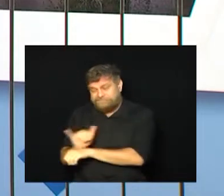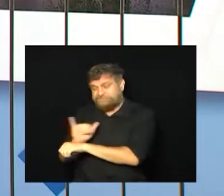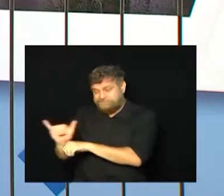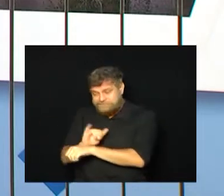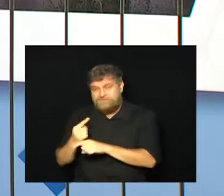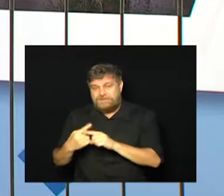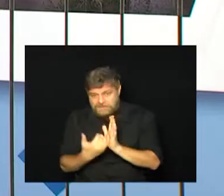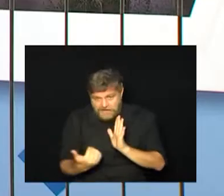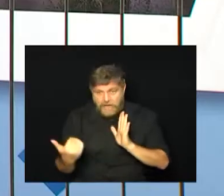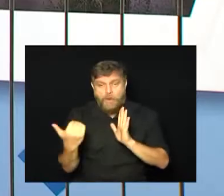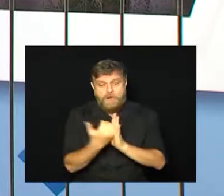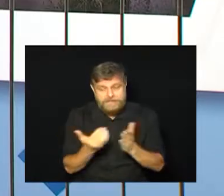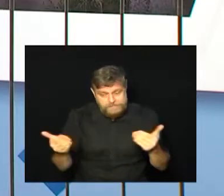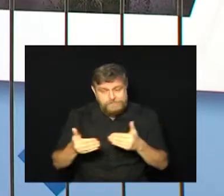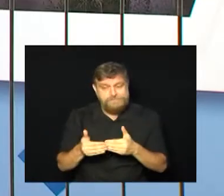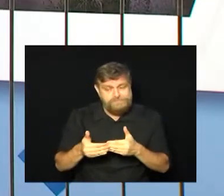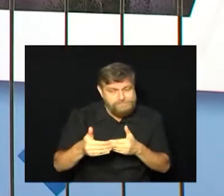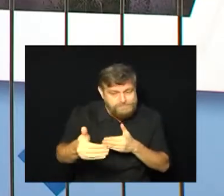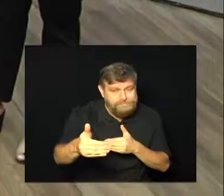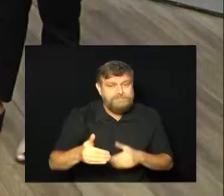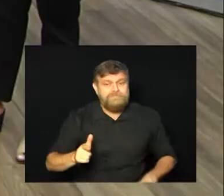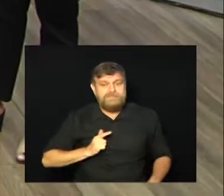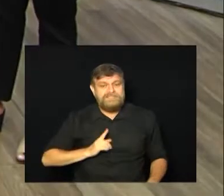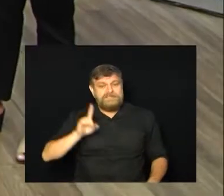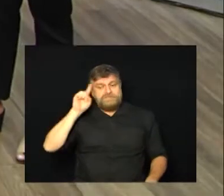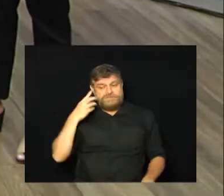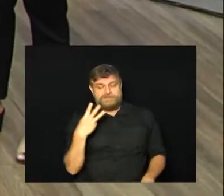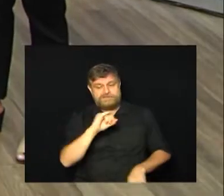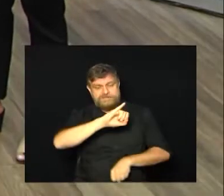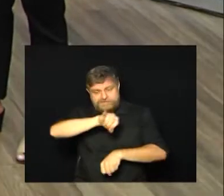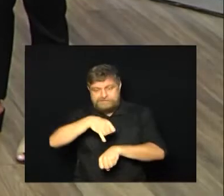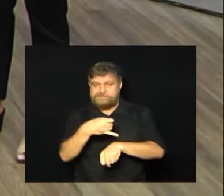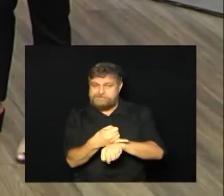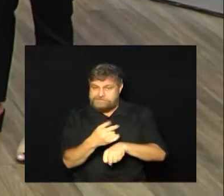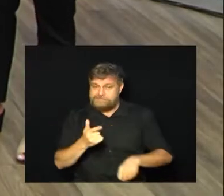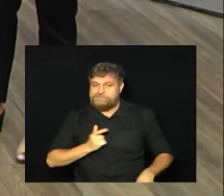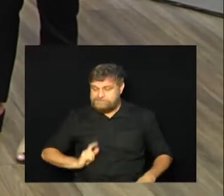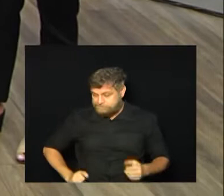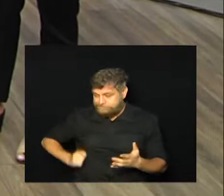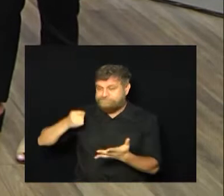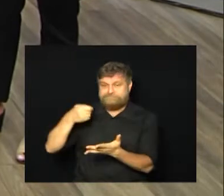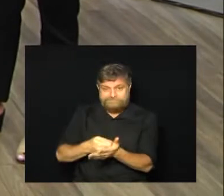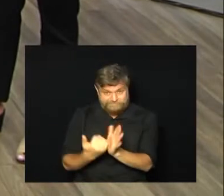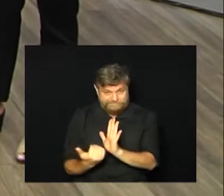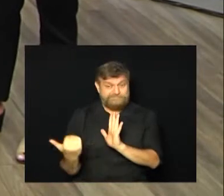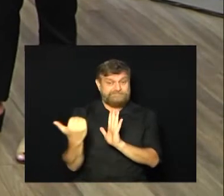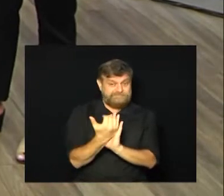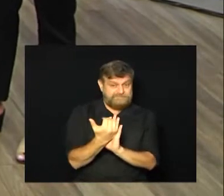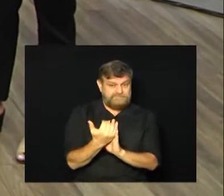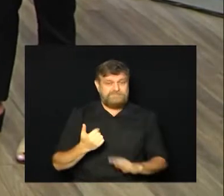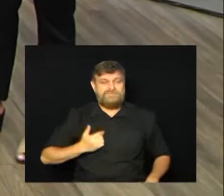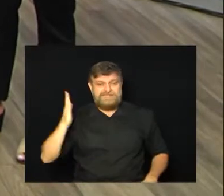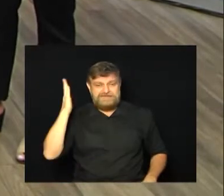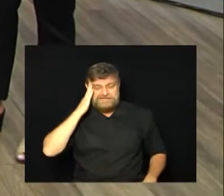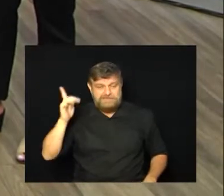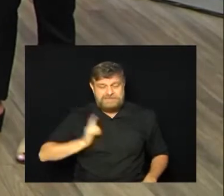já está valendo a partir de hoje, segunda-feira, dia 3 de janeiro. Vai ter que aí se planejar, Gabriel. E a gente sabe que esse impacto,